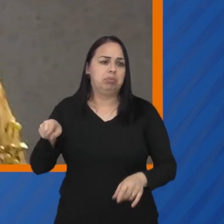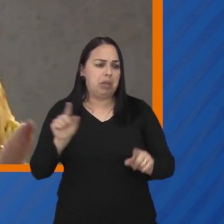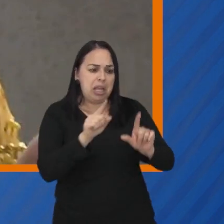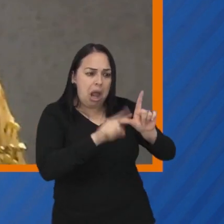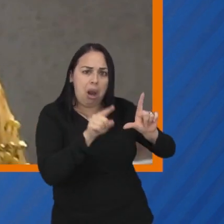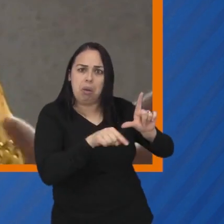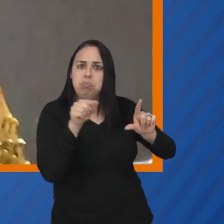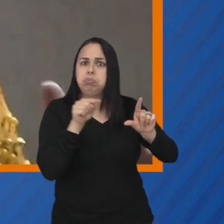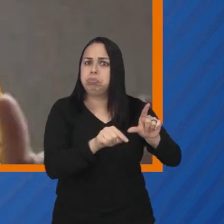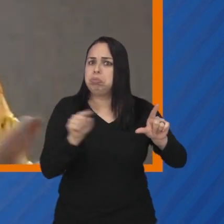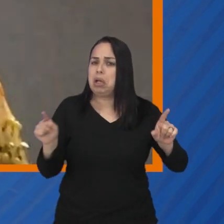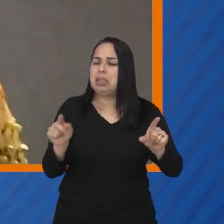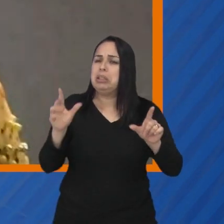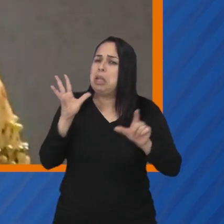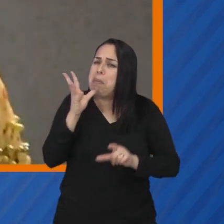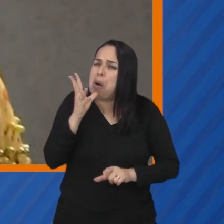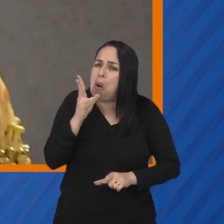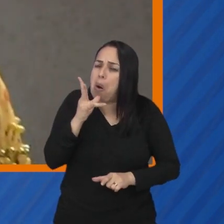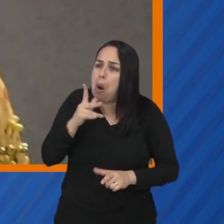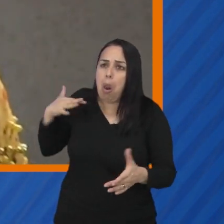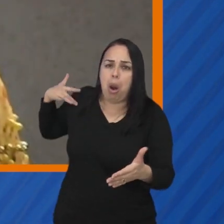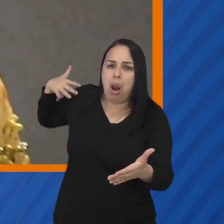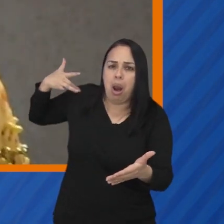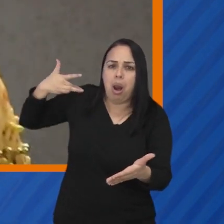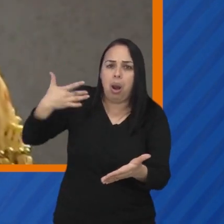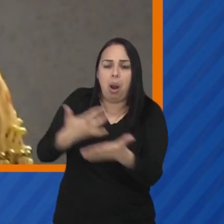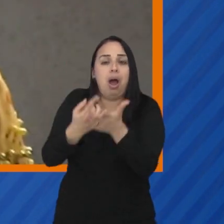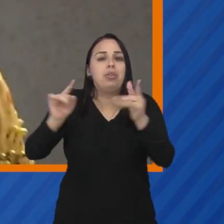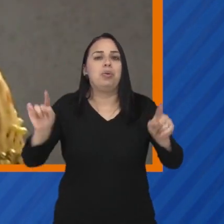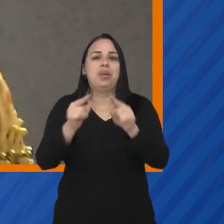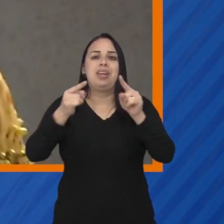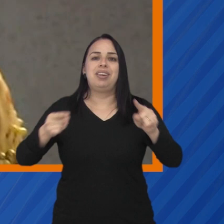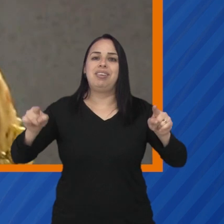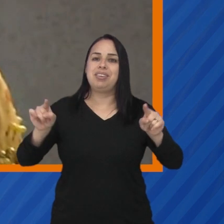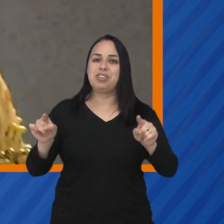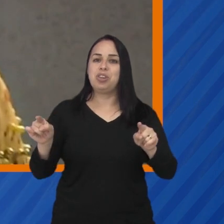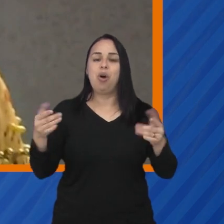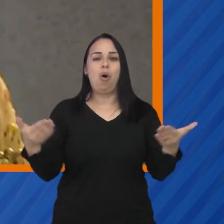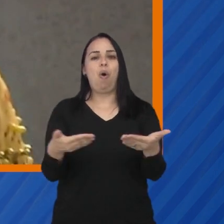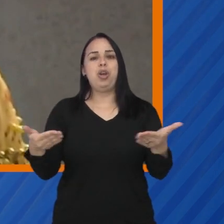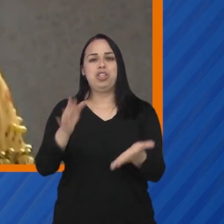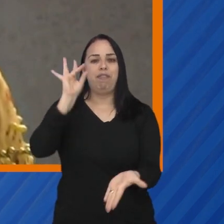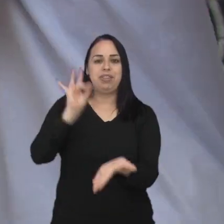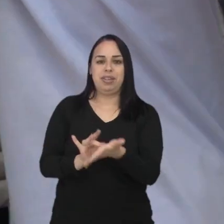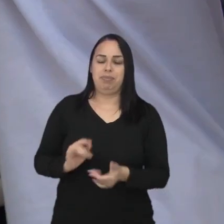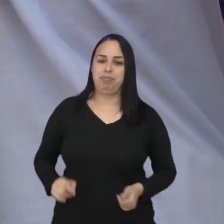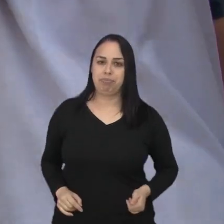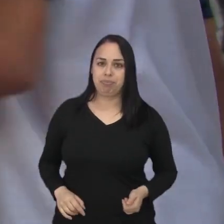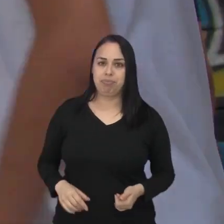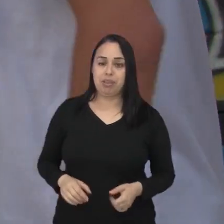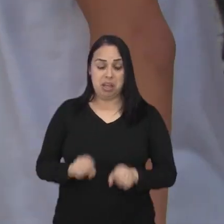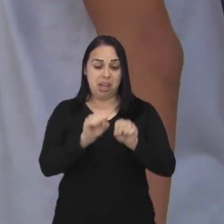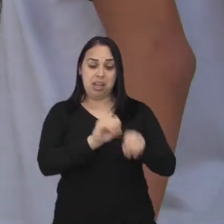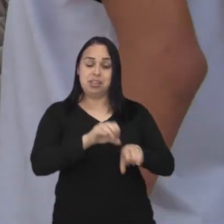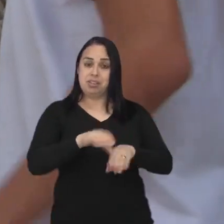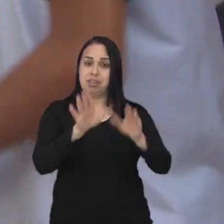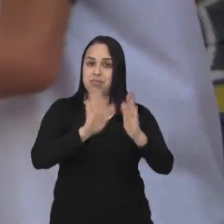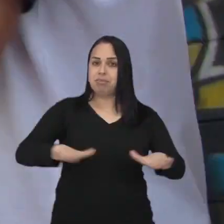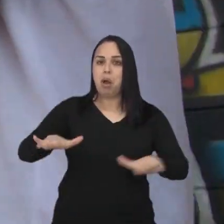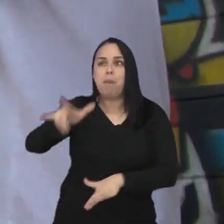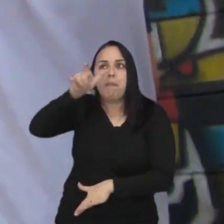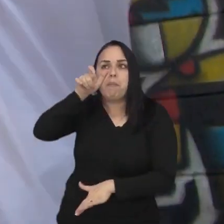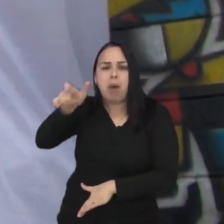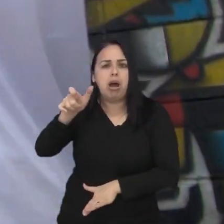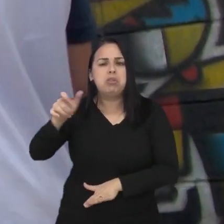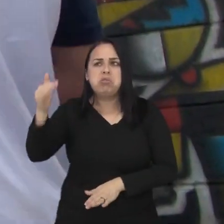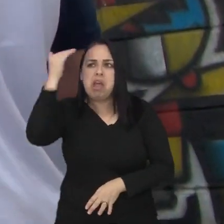série de elementos que demoraram anos para acontecer para chegarmos no hino nacional, conforme nós conhecemos hoje. Cultivar nas crianças o